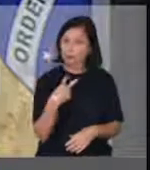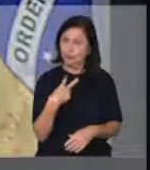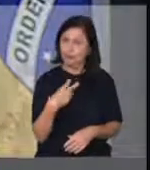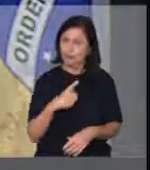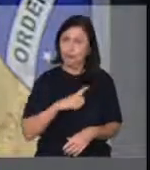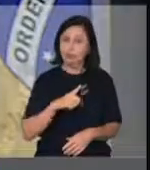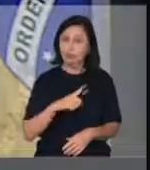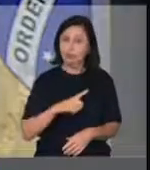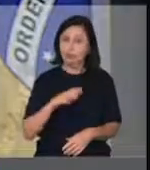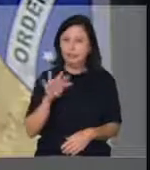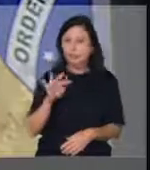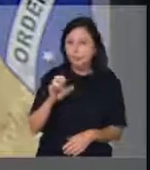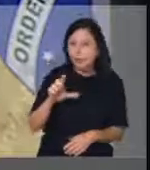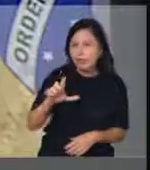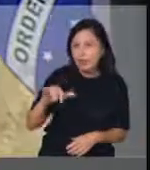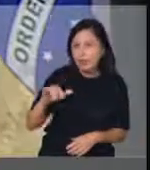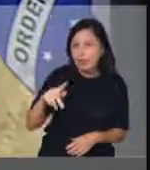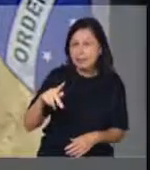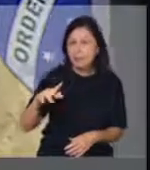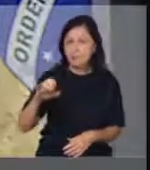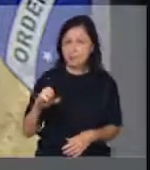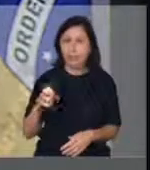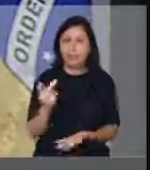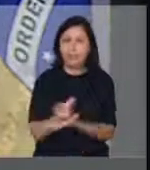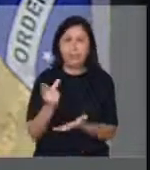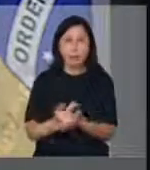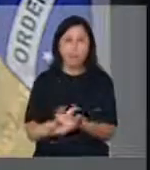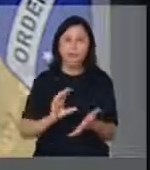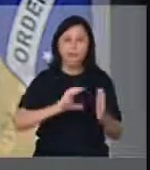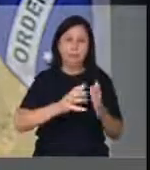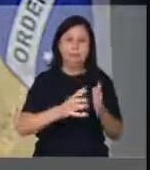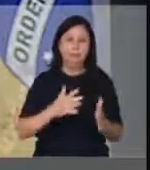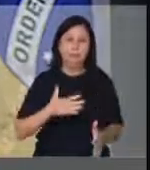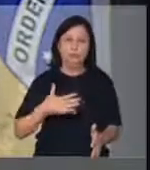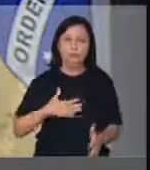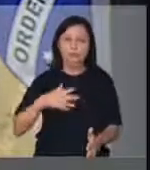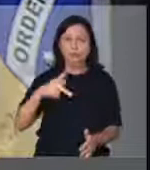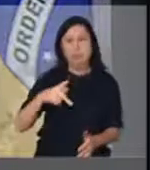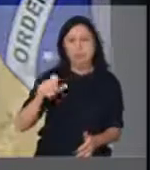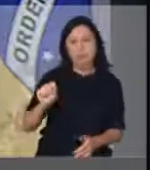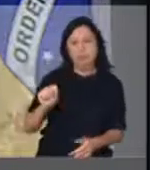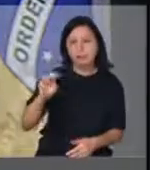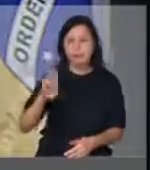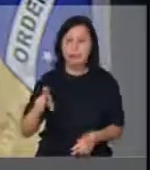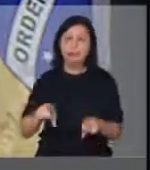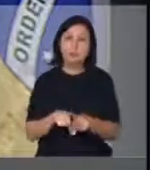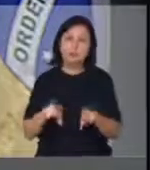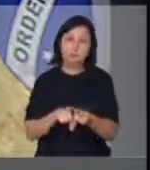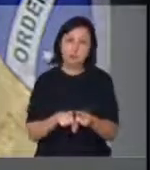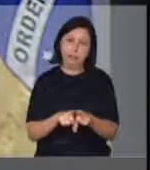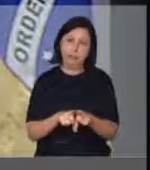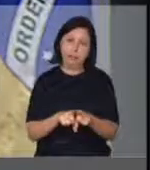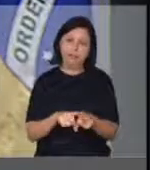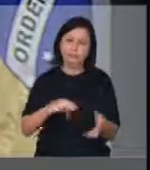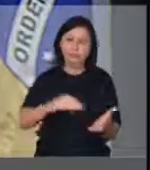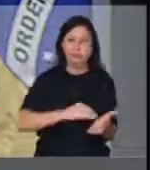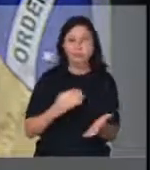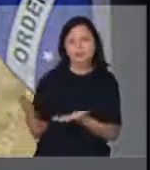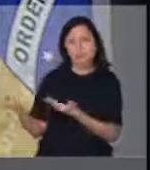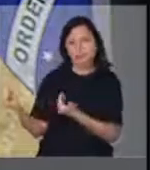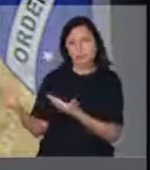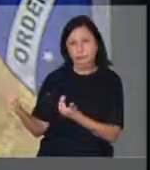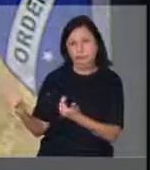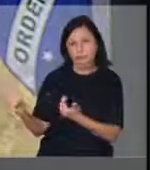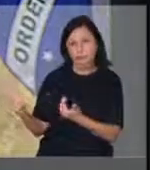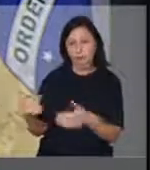nome do meu partido o psb ea nossa câmara dos deputados através da secretaria de juventude tem também buscado a atenção das pessoas com